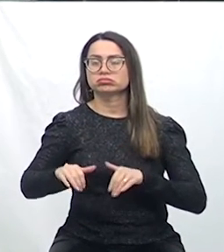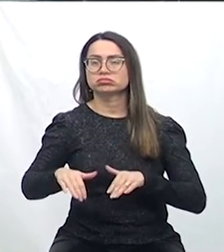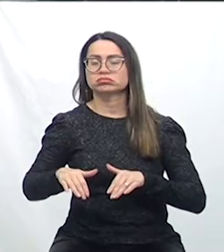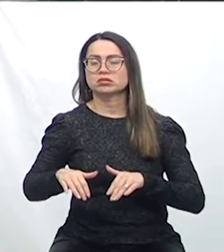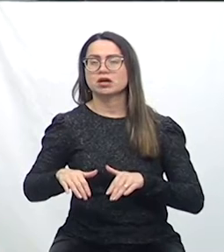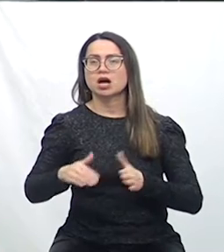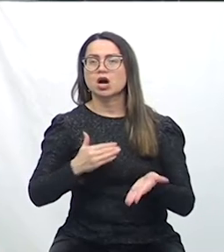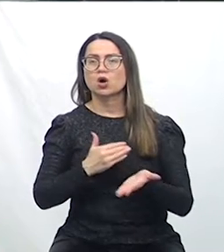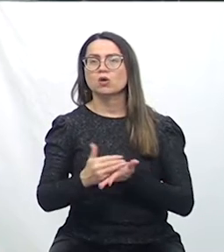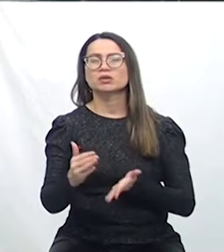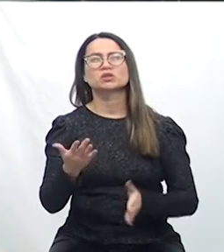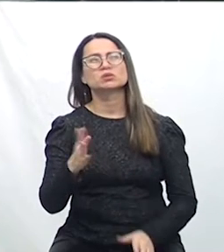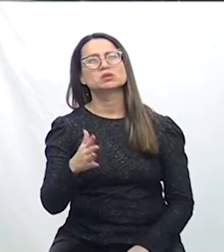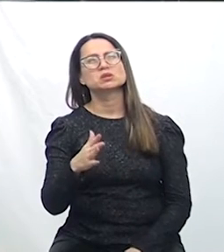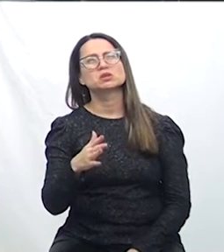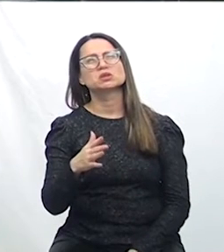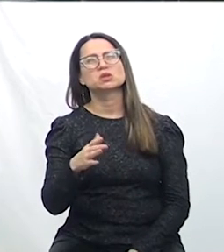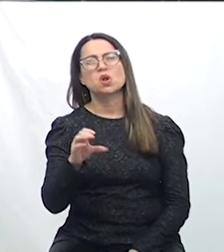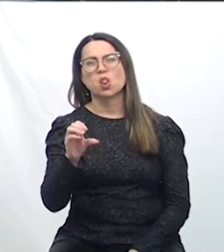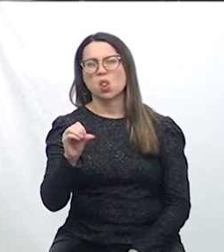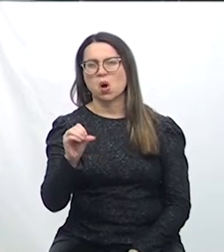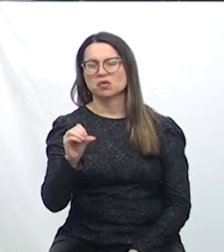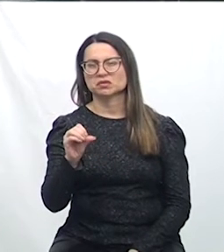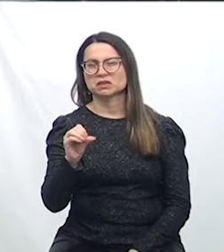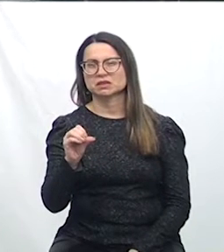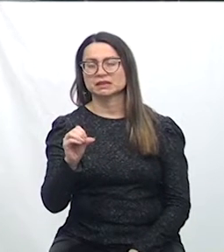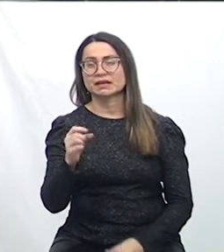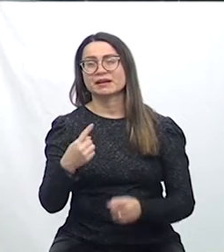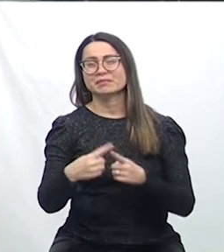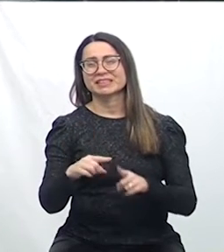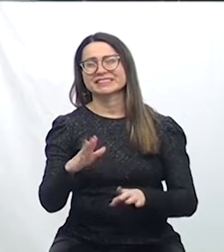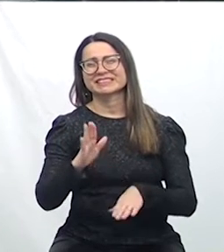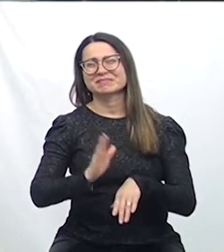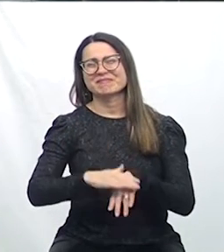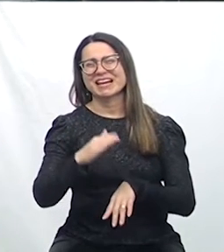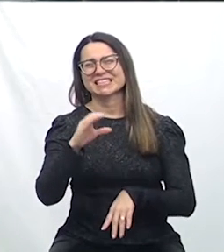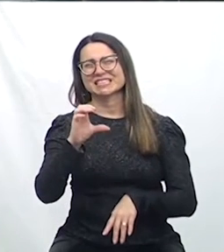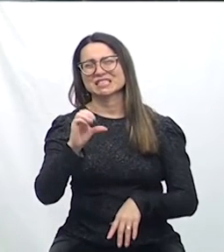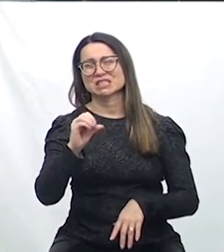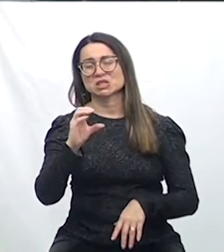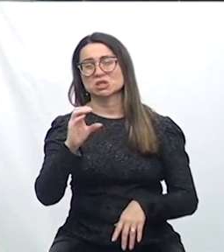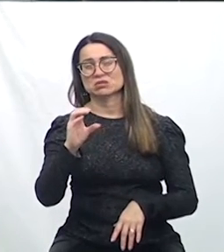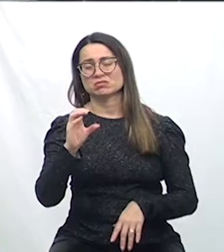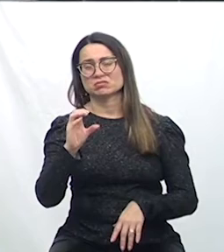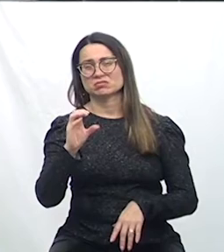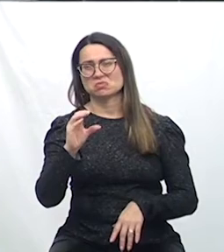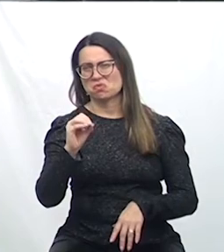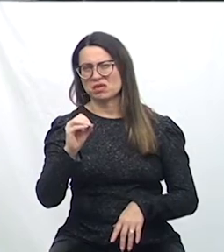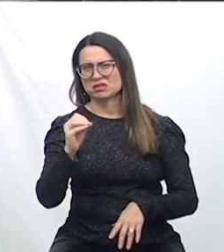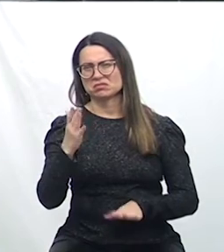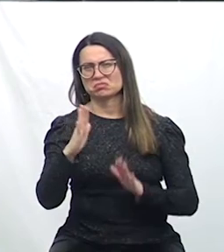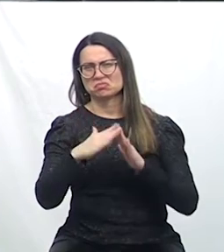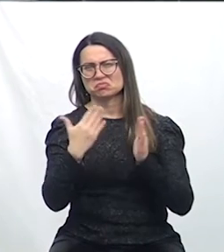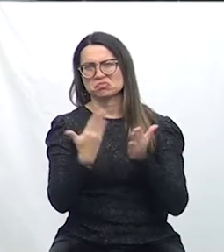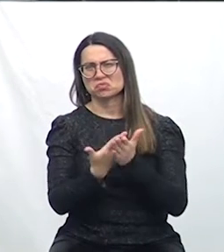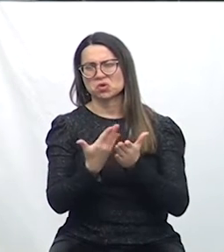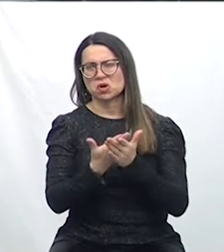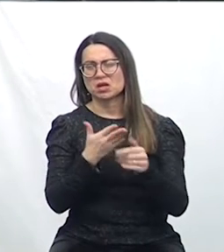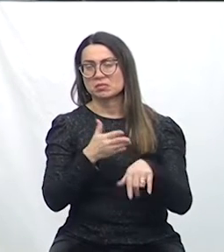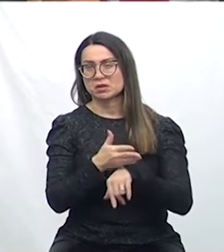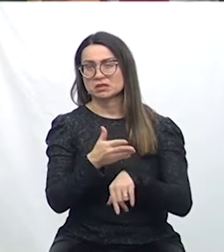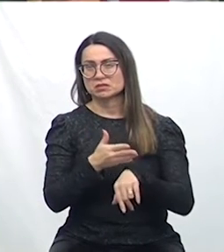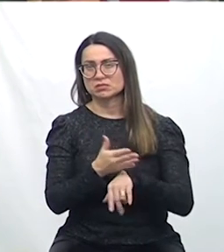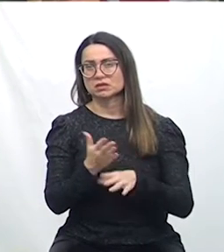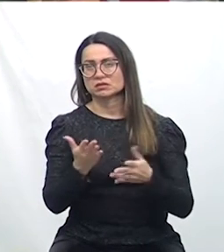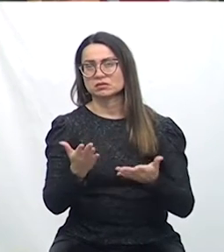90 entidades desfilando, então foi por isso, mas ele começou no horário que deveria começar, ele não teve